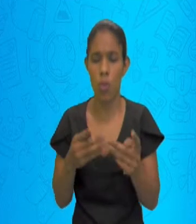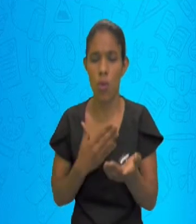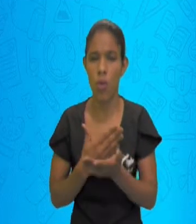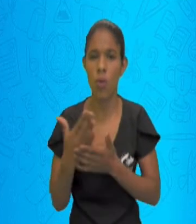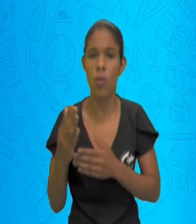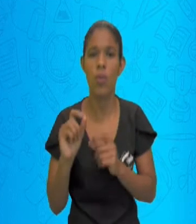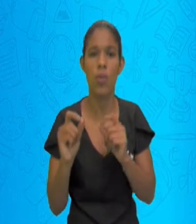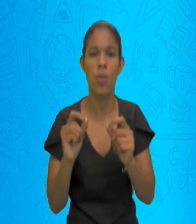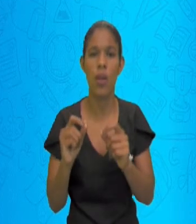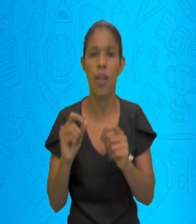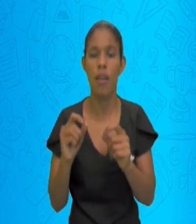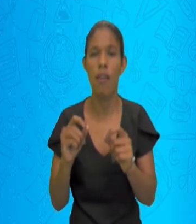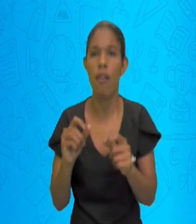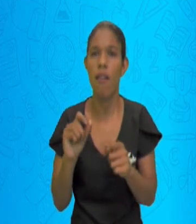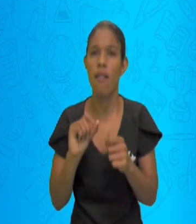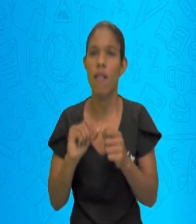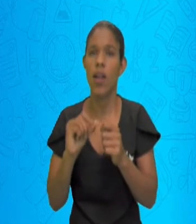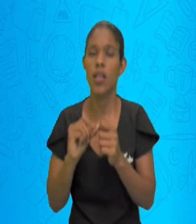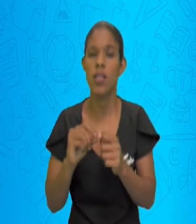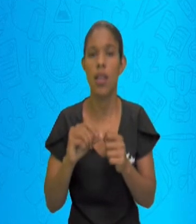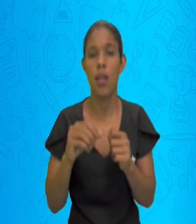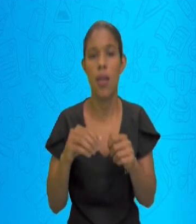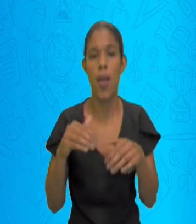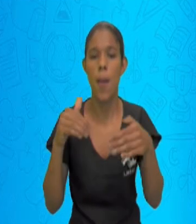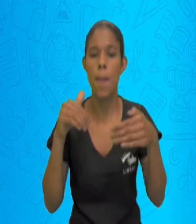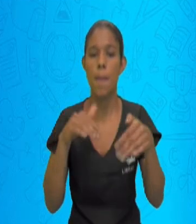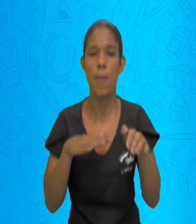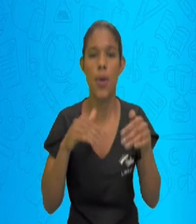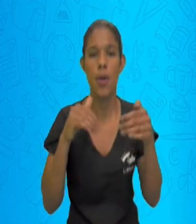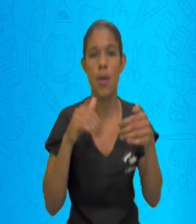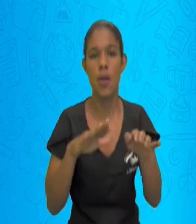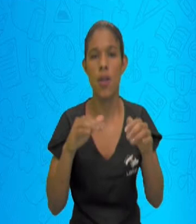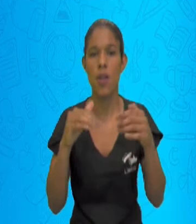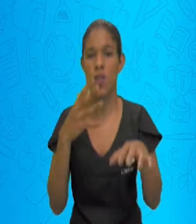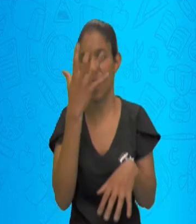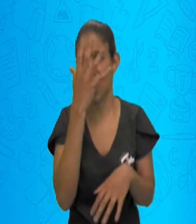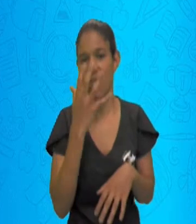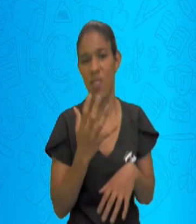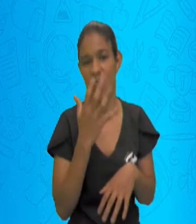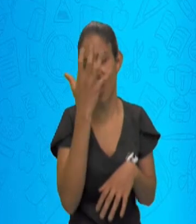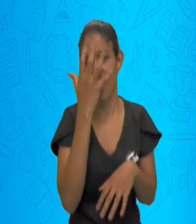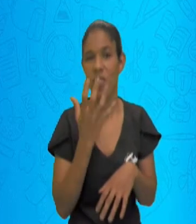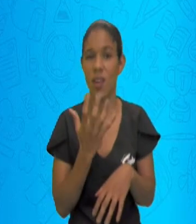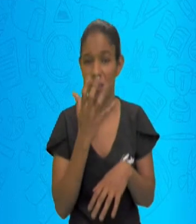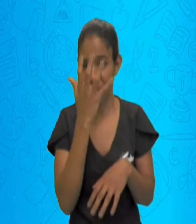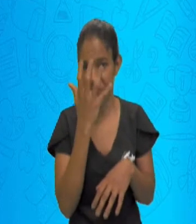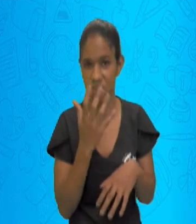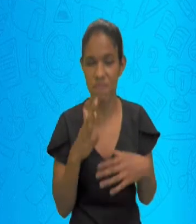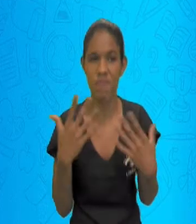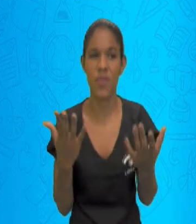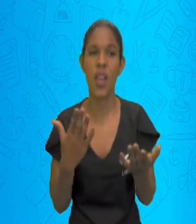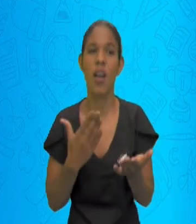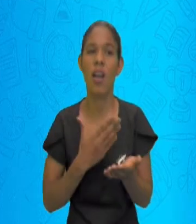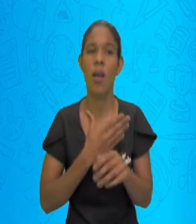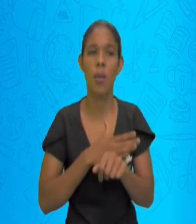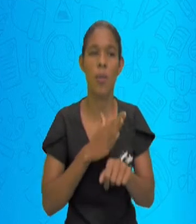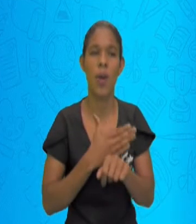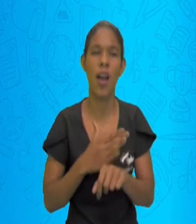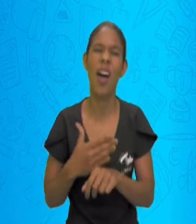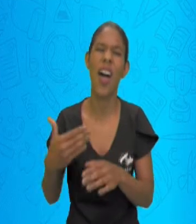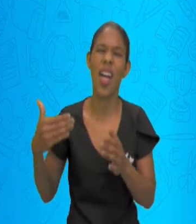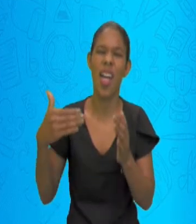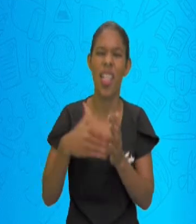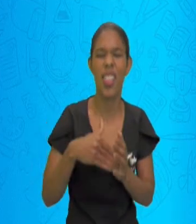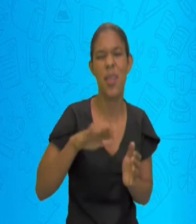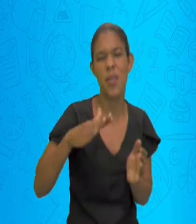Avenida Central e atual Avenida Rio Branco. Tal prática durou até por volta de